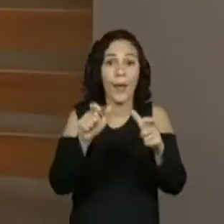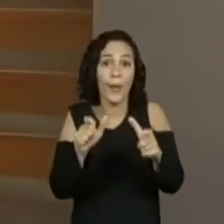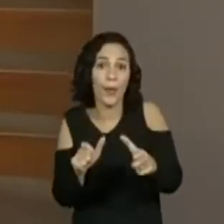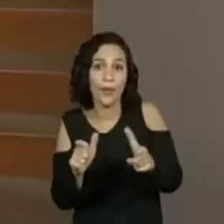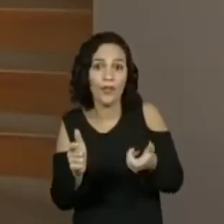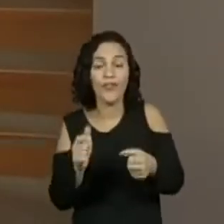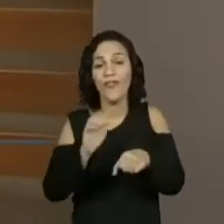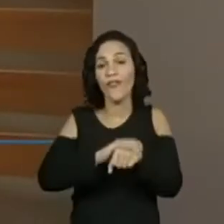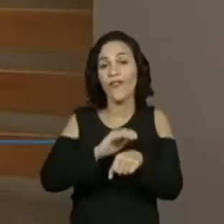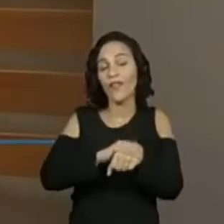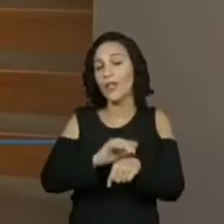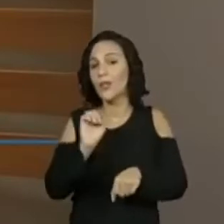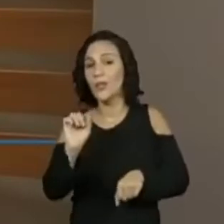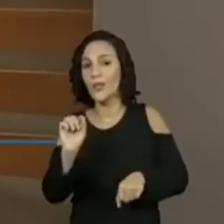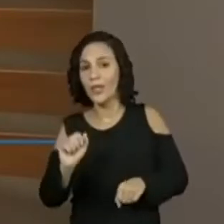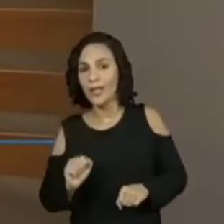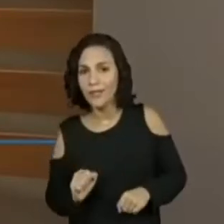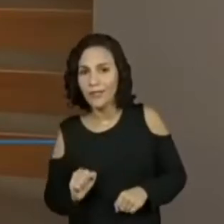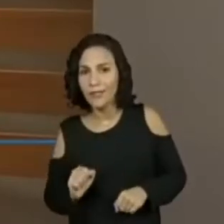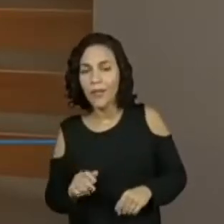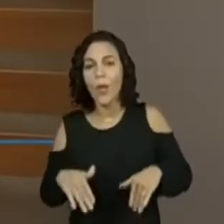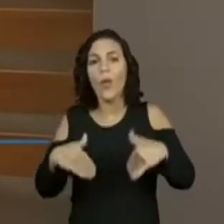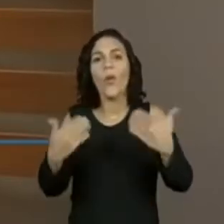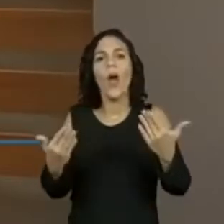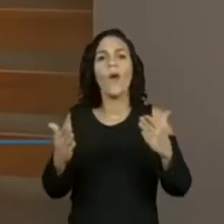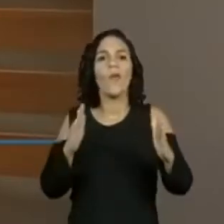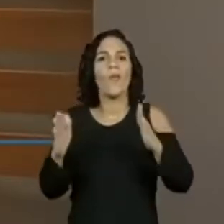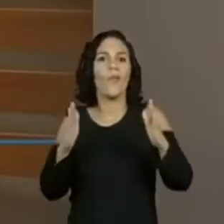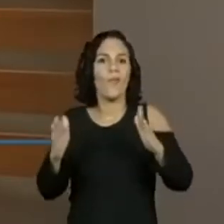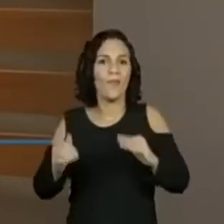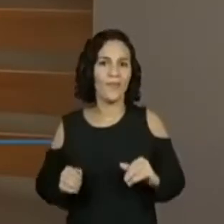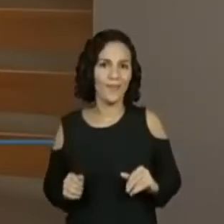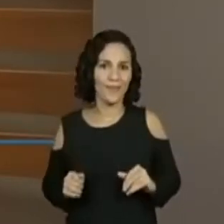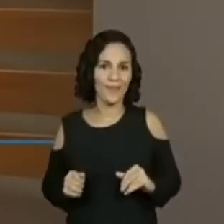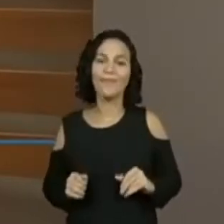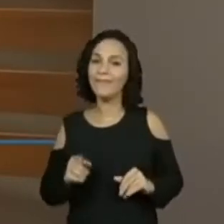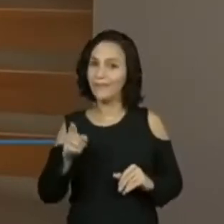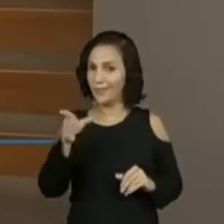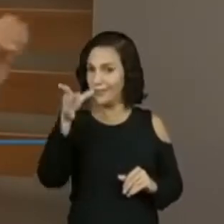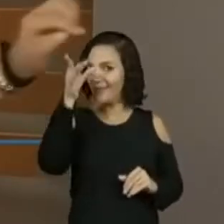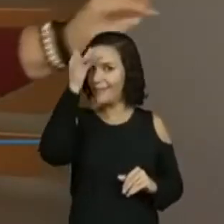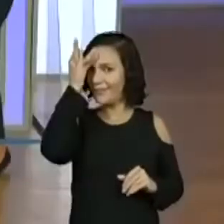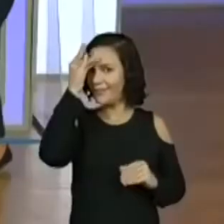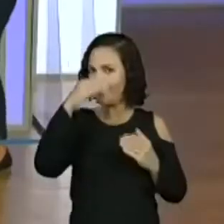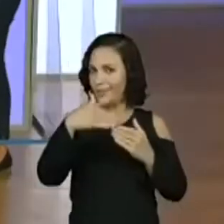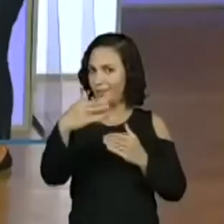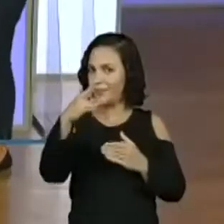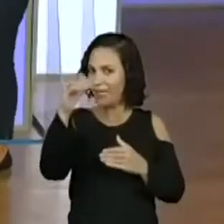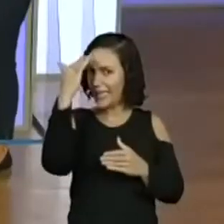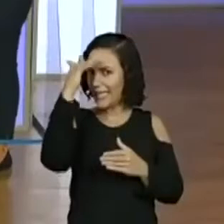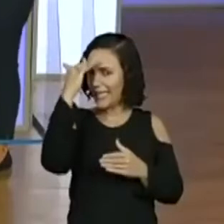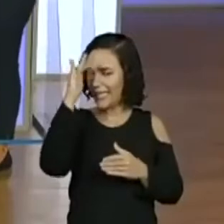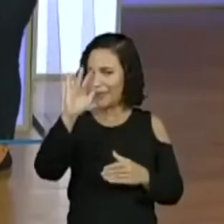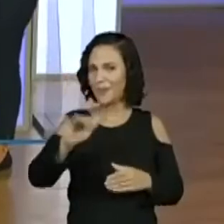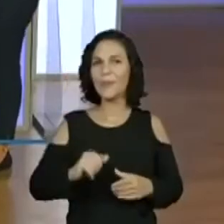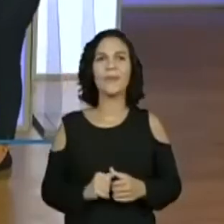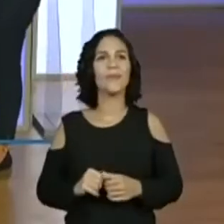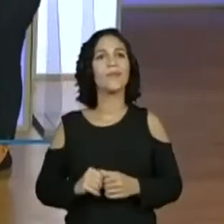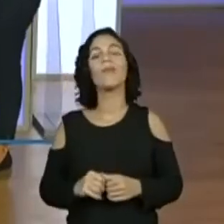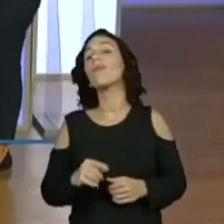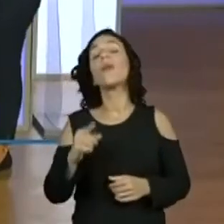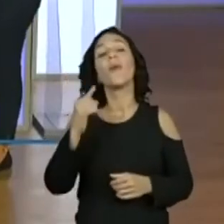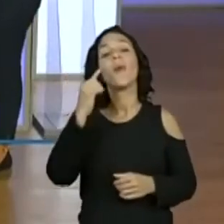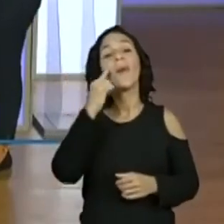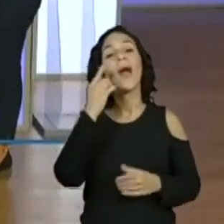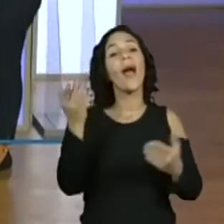estão fazendo? Quando? Guarda isso, que daqui a pouco vocês vão entender o que a professora está falando. Vamos trazer a legenda? Porque